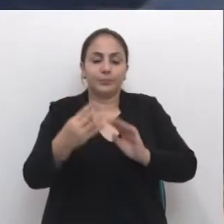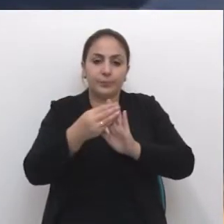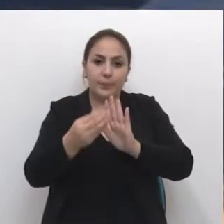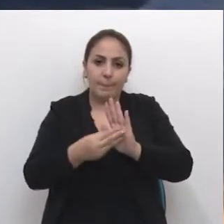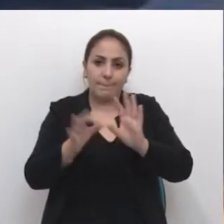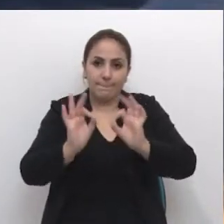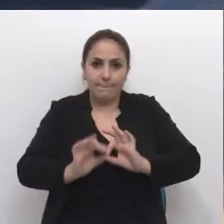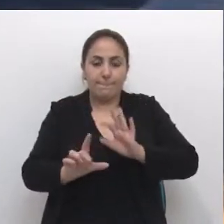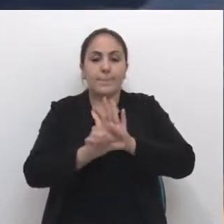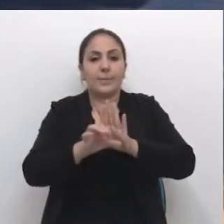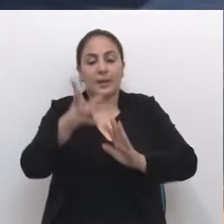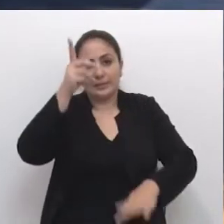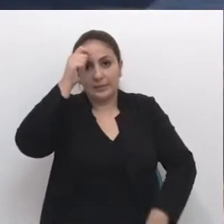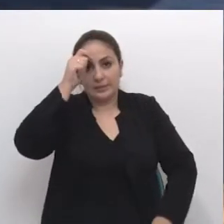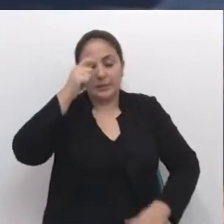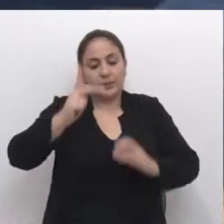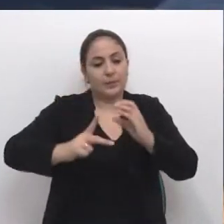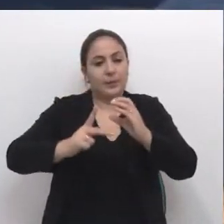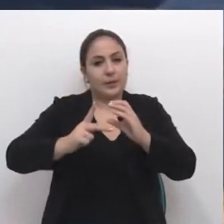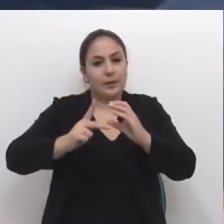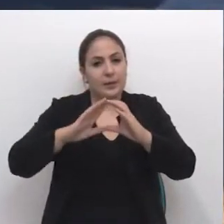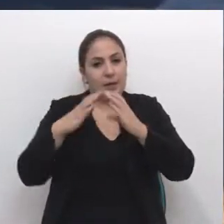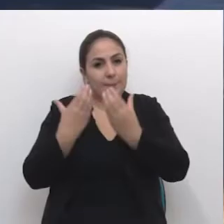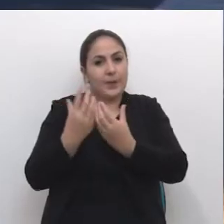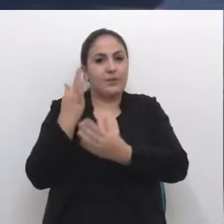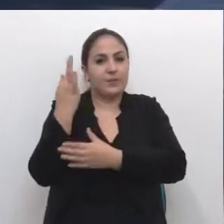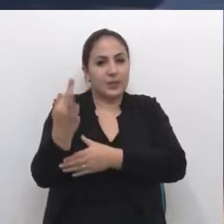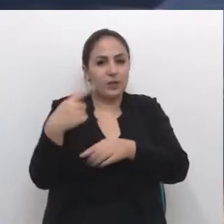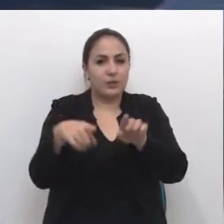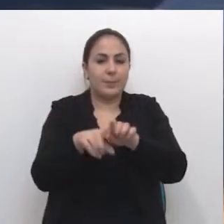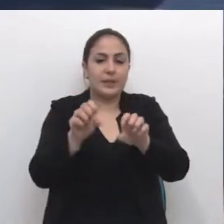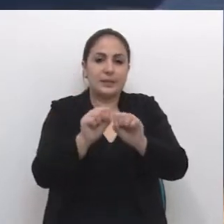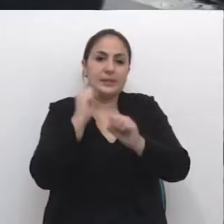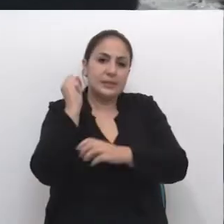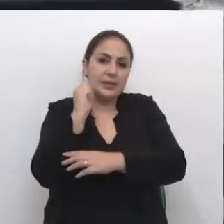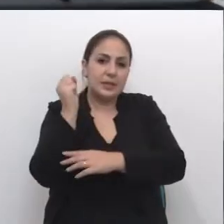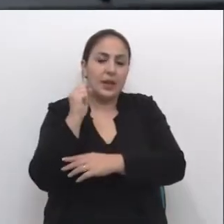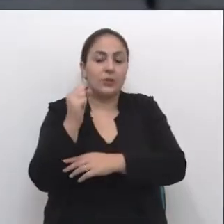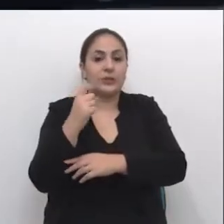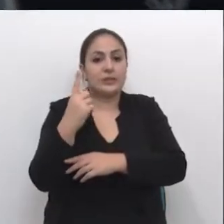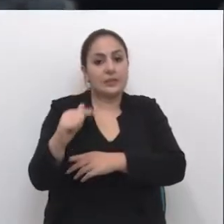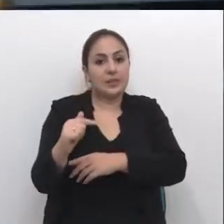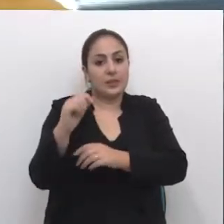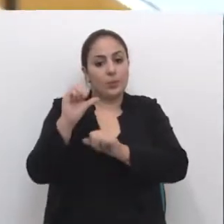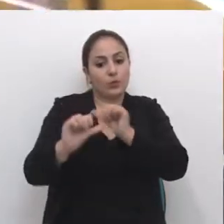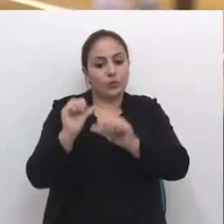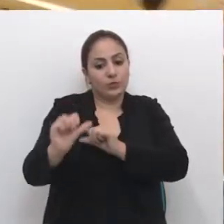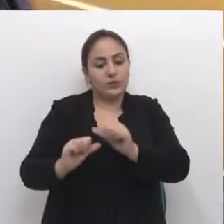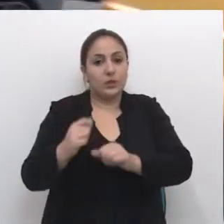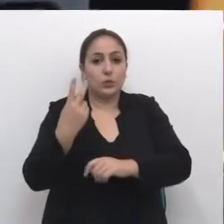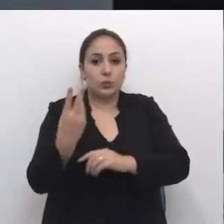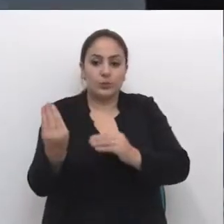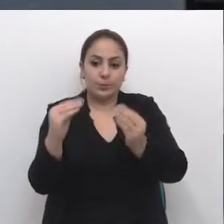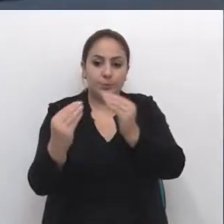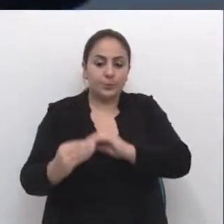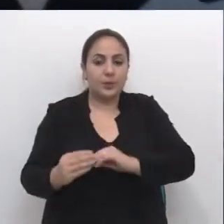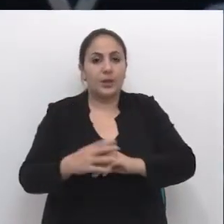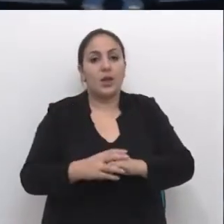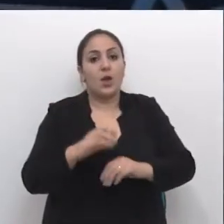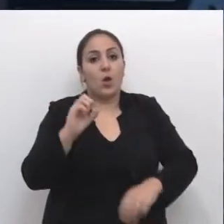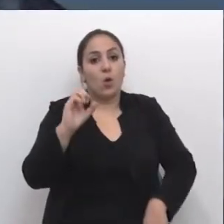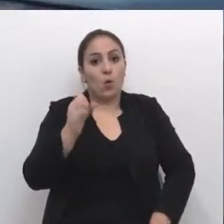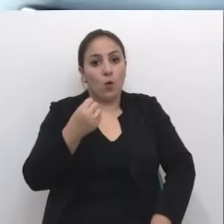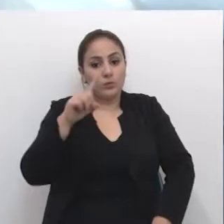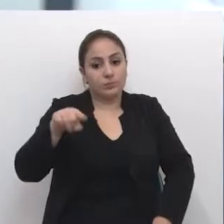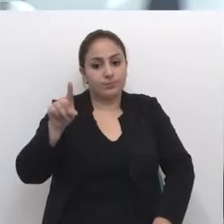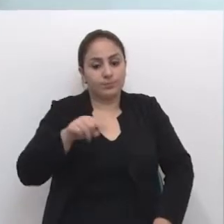motoristas que dirigem aplicativos e motoristas de táxi. Então, nessa parte, a lei não está mexendo, mas claro que se abre um precedente